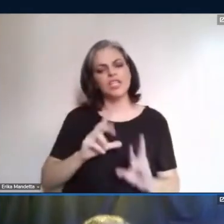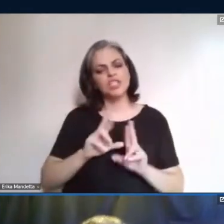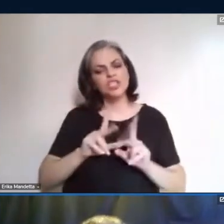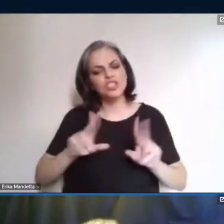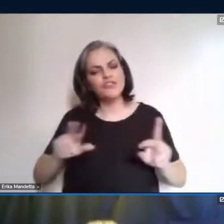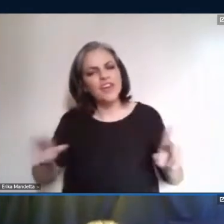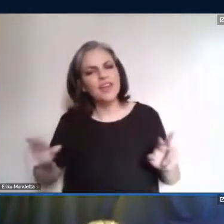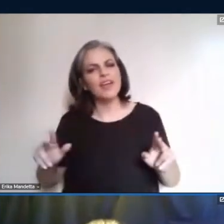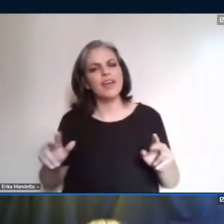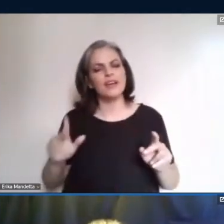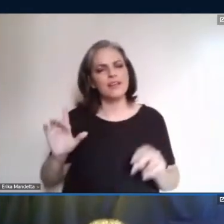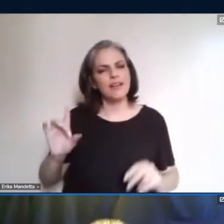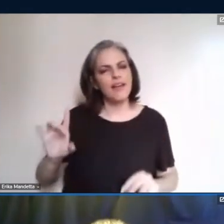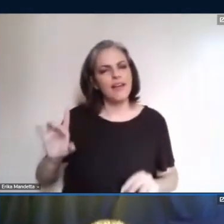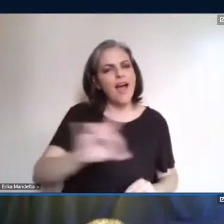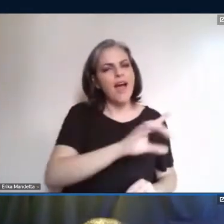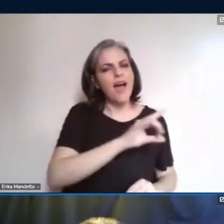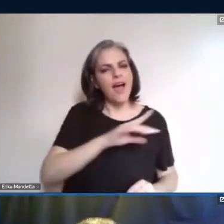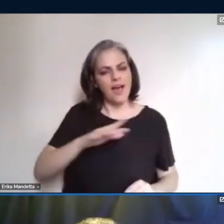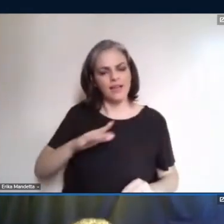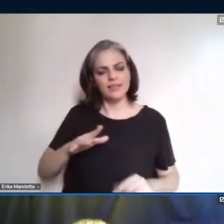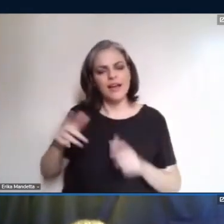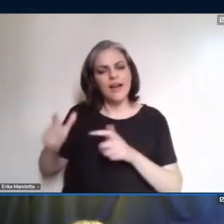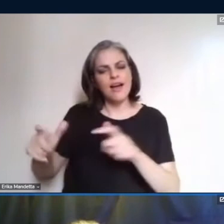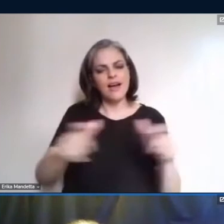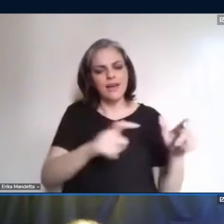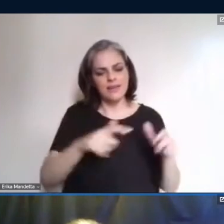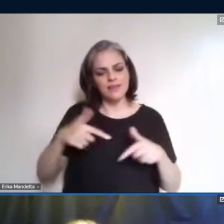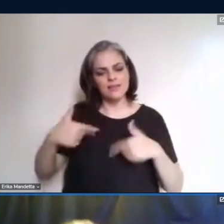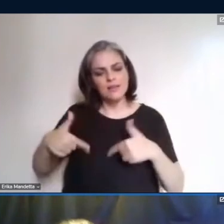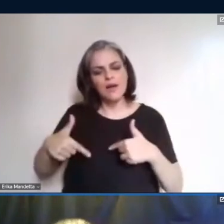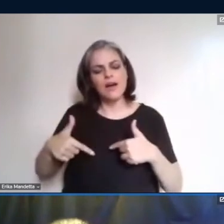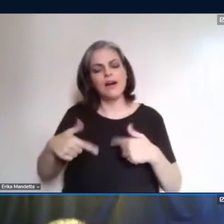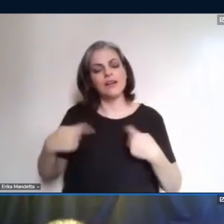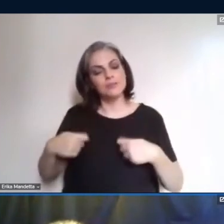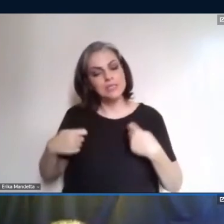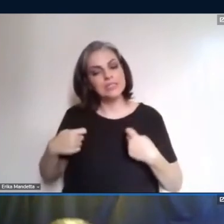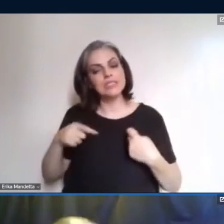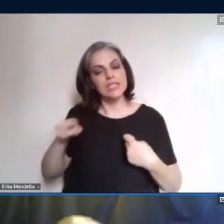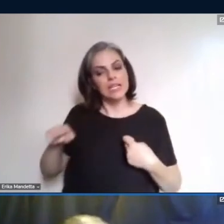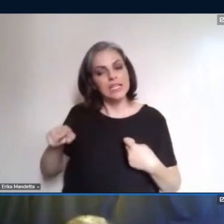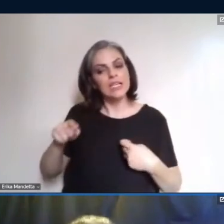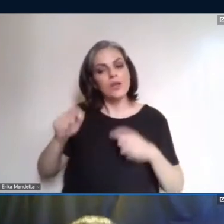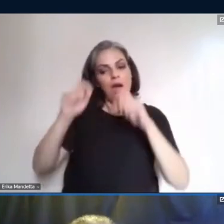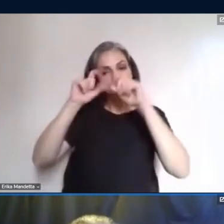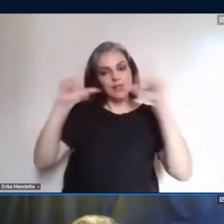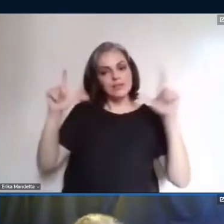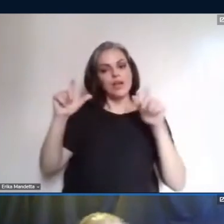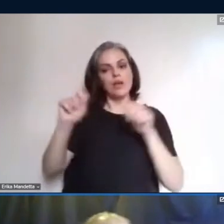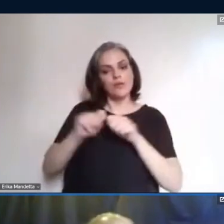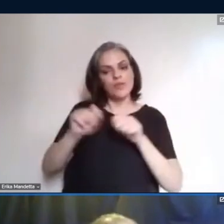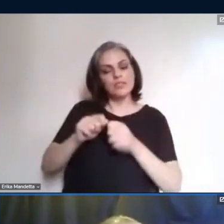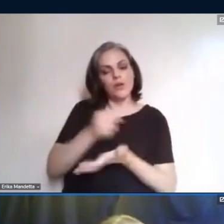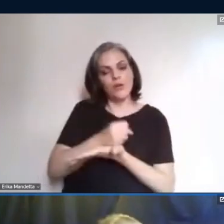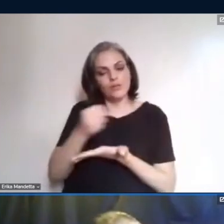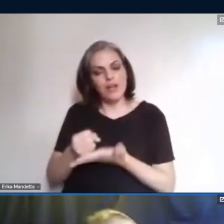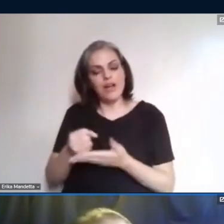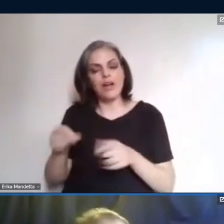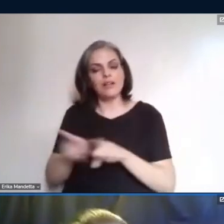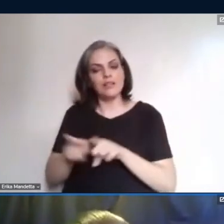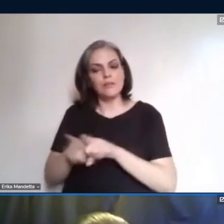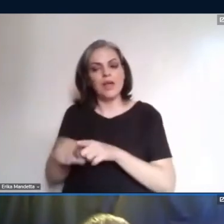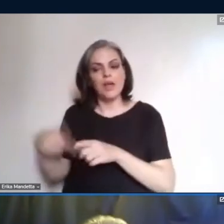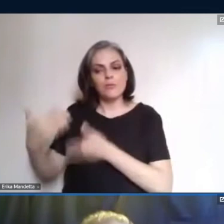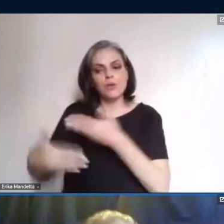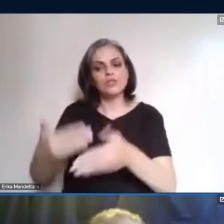atuações e que isso seja levado em consideração tanto nos contratos como também nos processos de